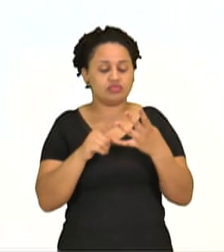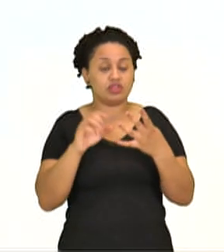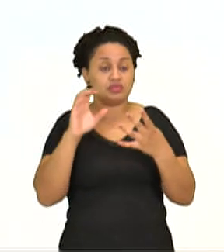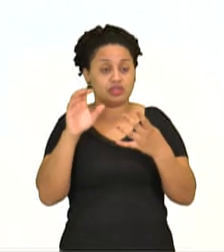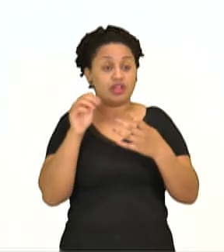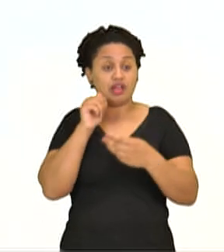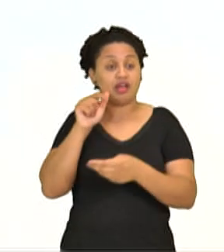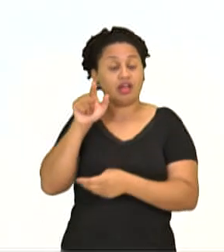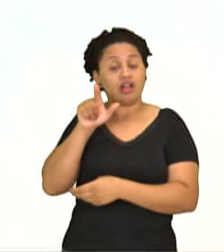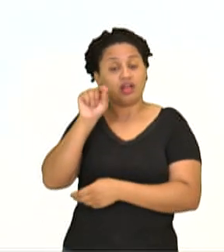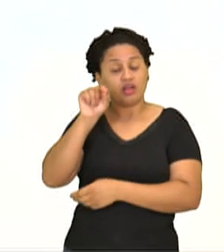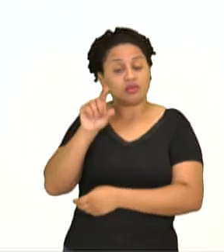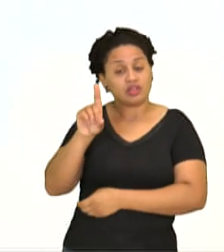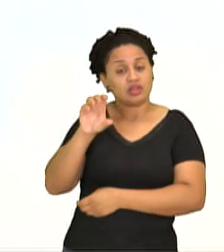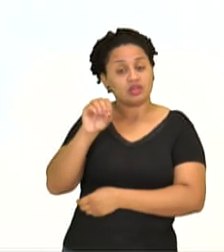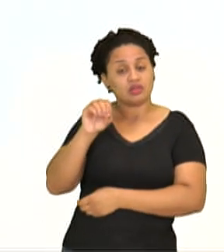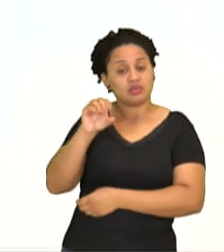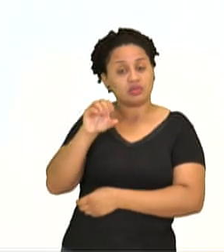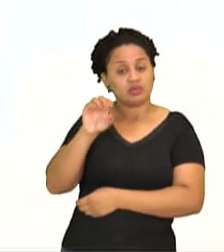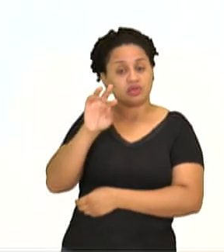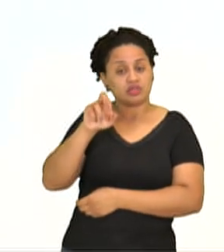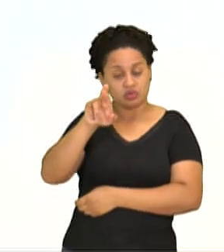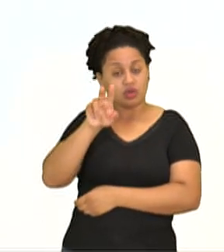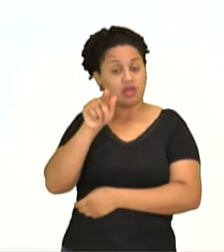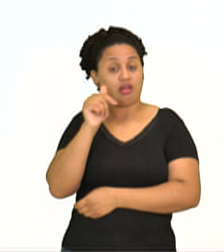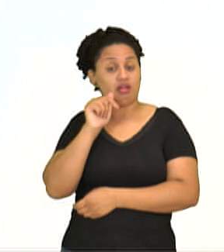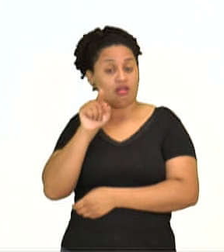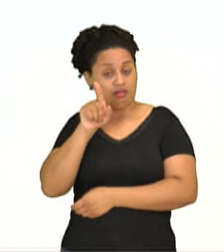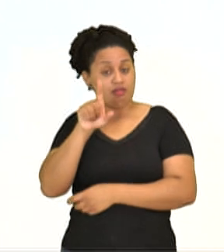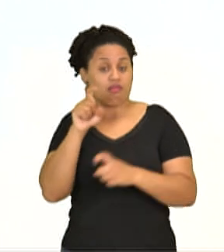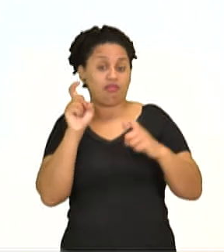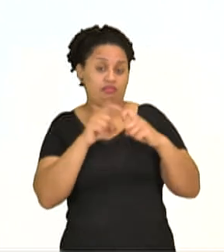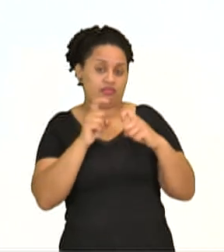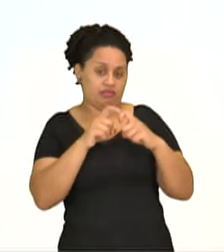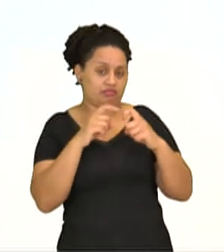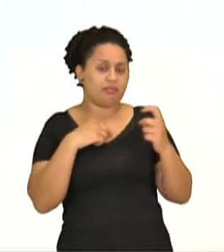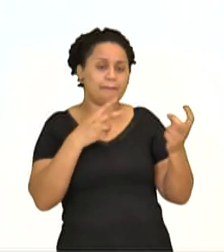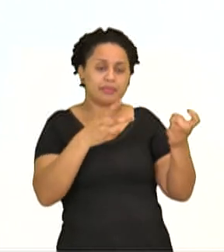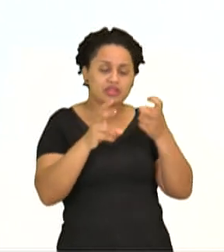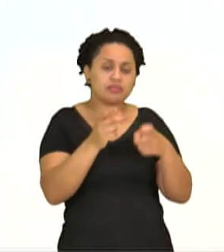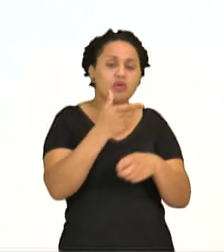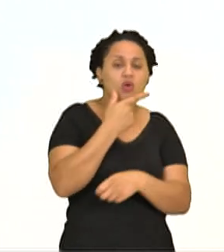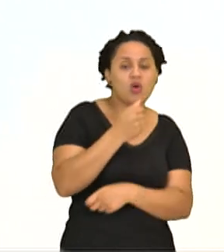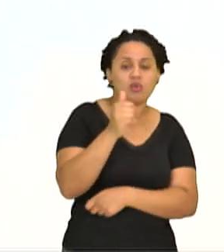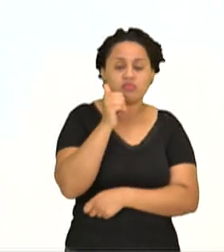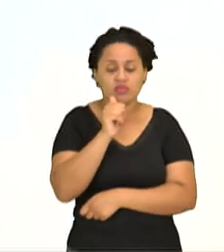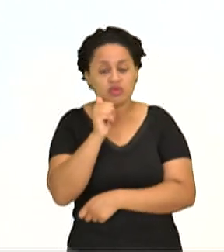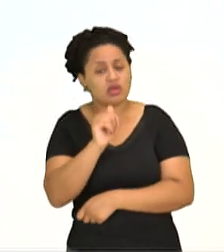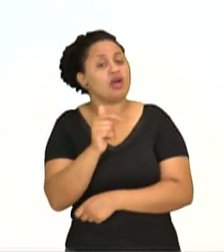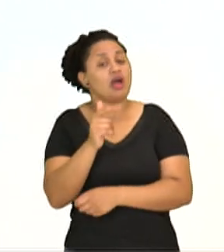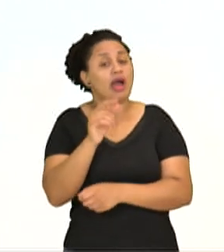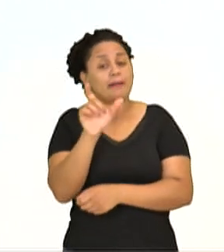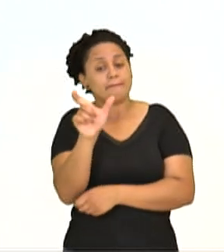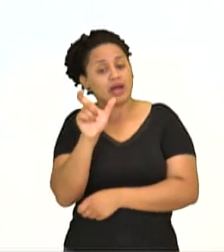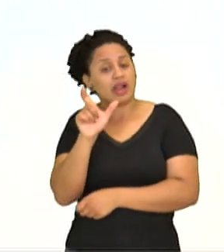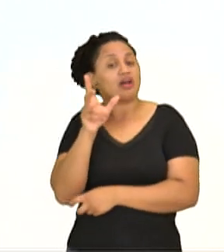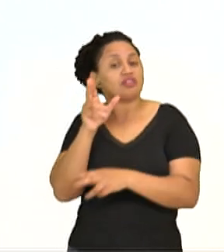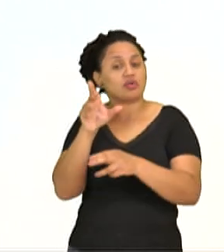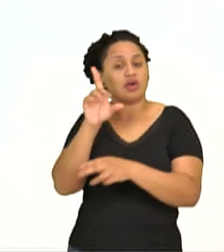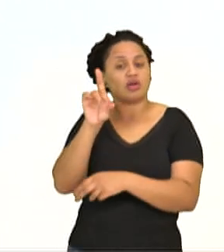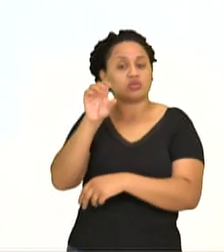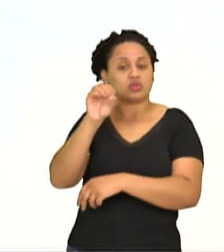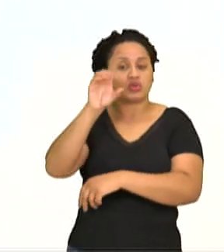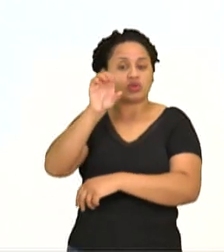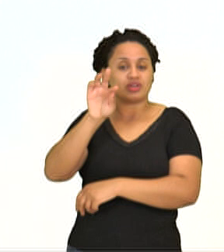a doctor. Ela é uma médica. Percebeu? Tanto no feminino quanto no masculino, a gente escreve do